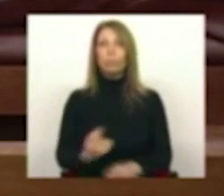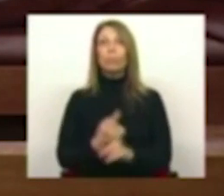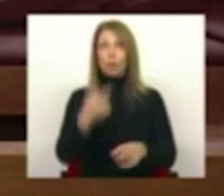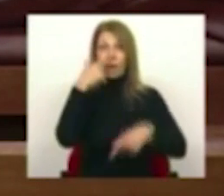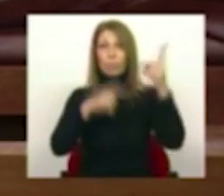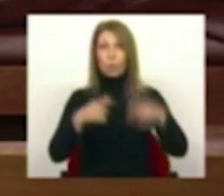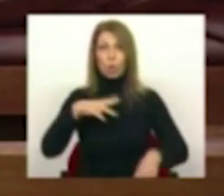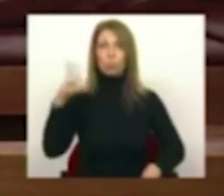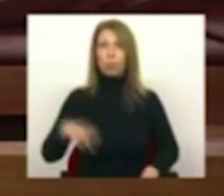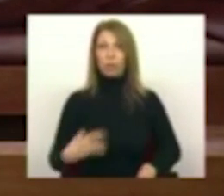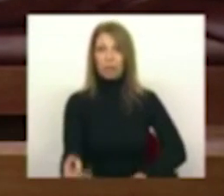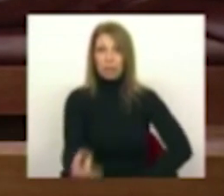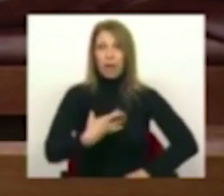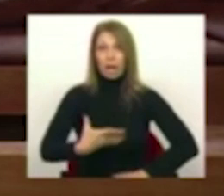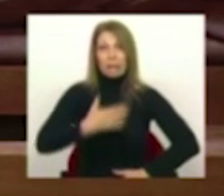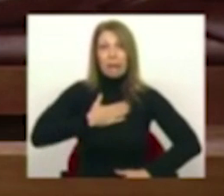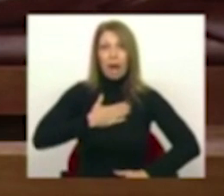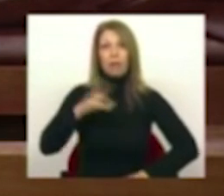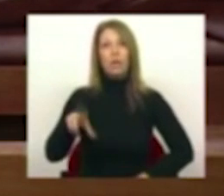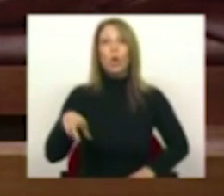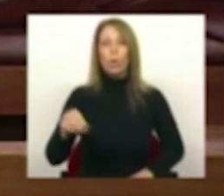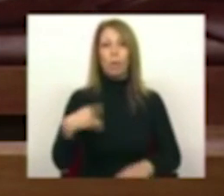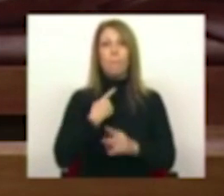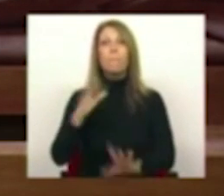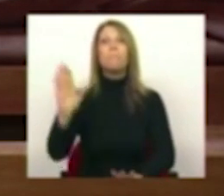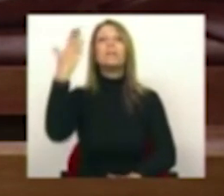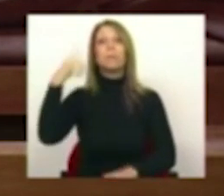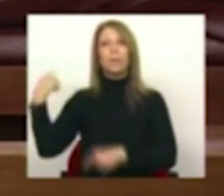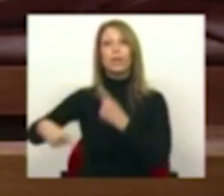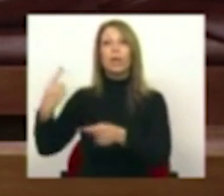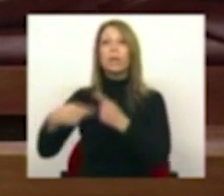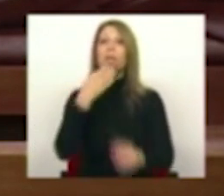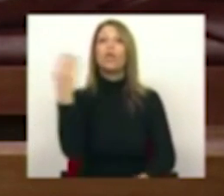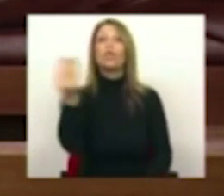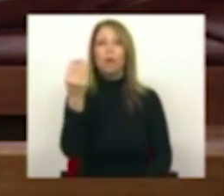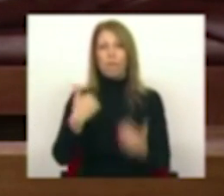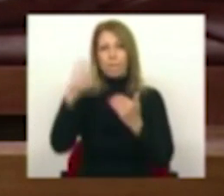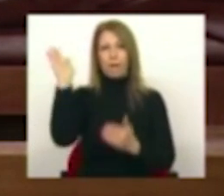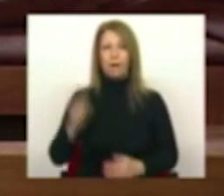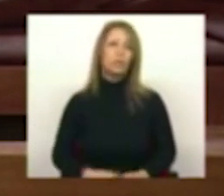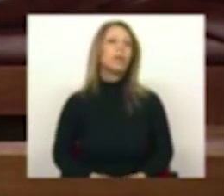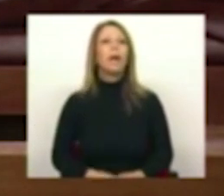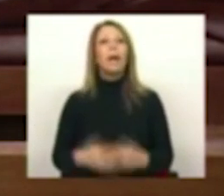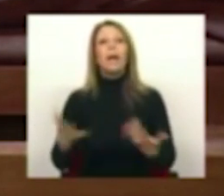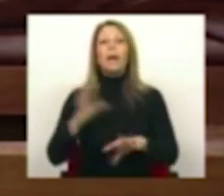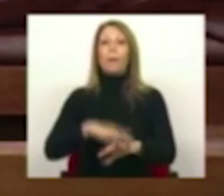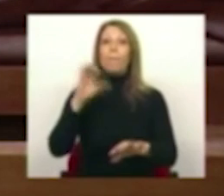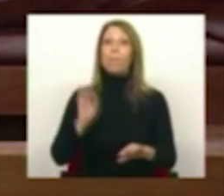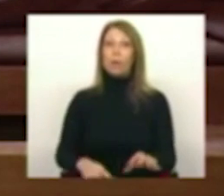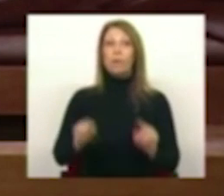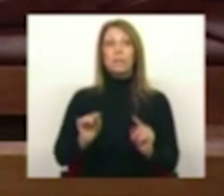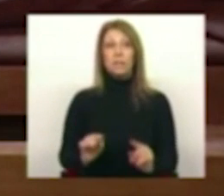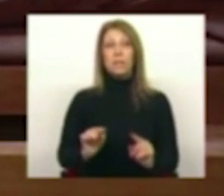perdoariam e, em particular, as gerações mais jovens. É por isso, senhoras e senhores deputados do Bloco de Esquerda,